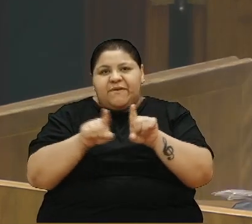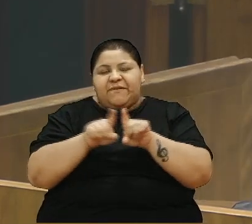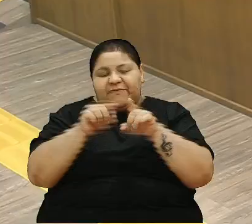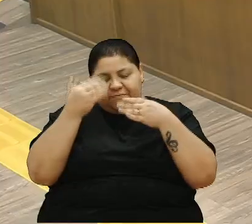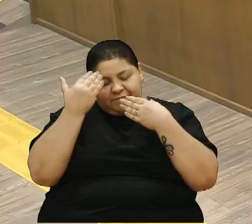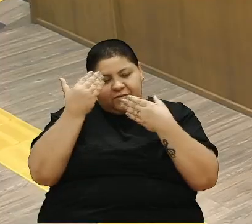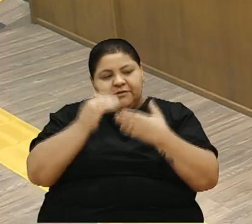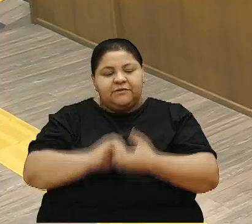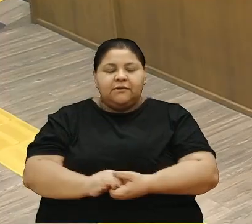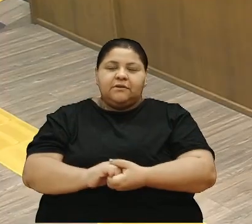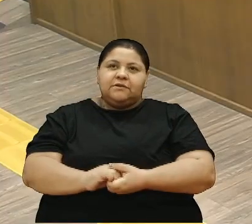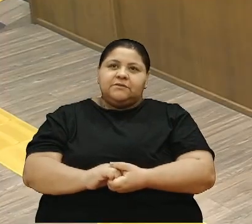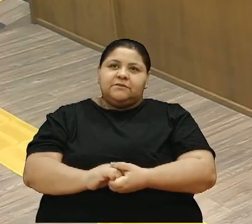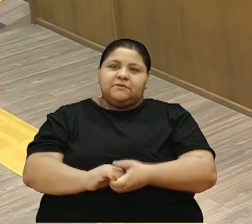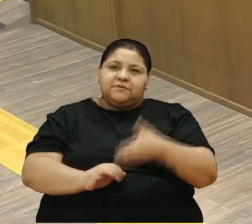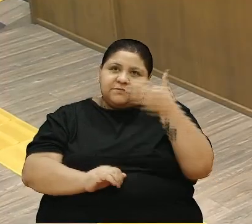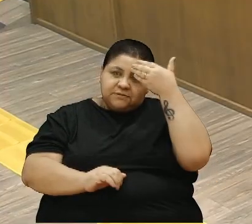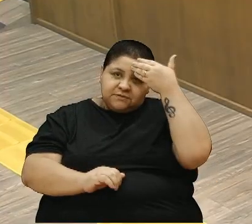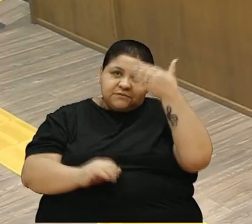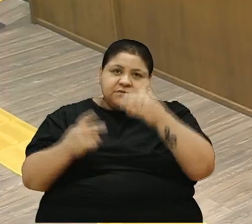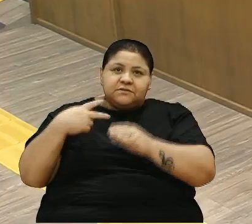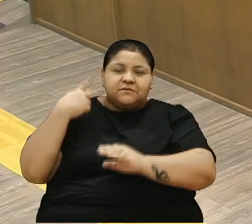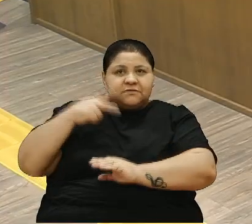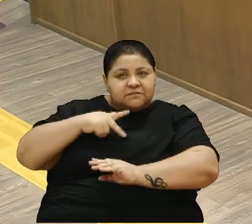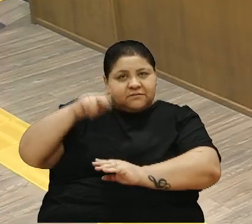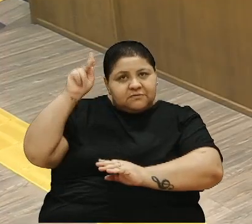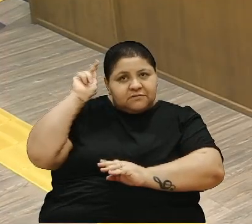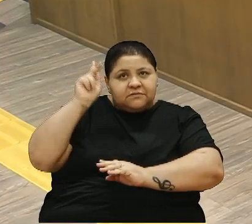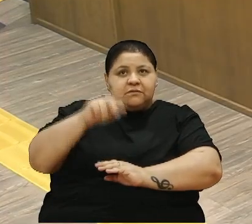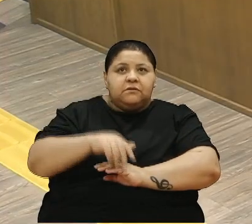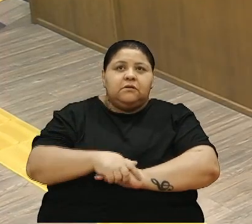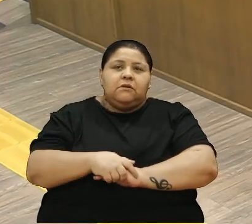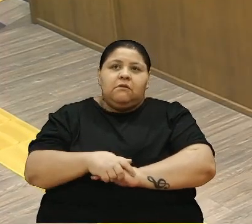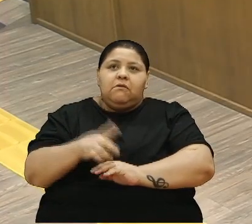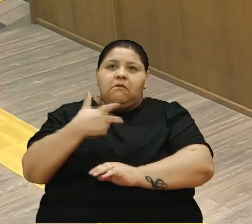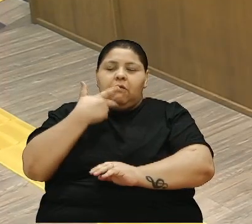obrigado, seria isso. Obrigado, vereador Iago Morandi. Em declaração de líder,